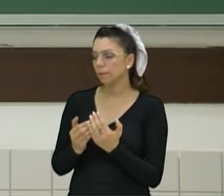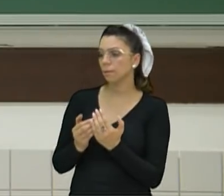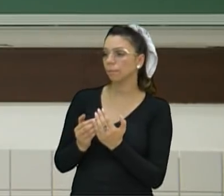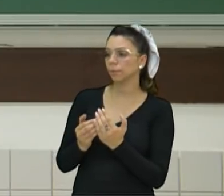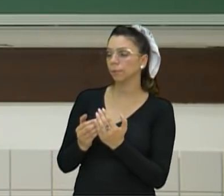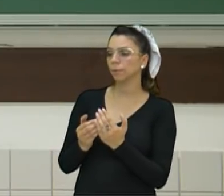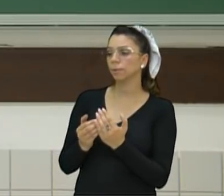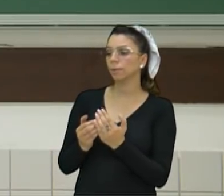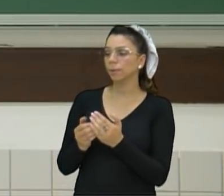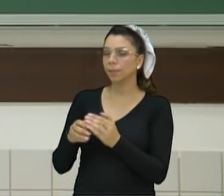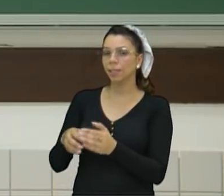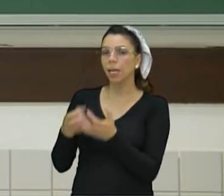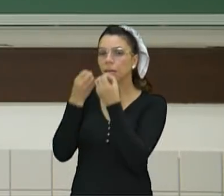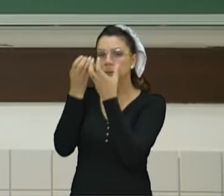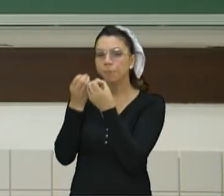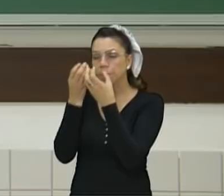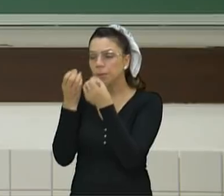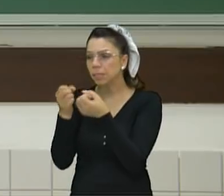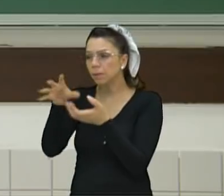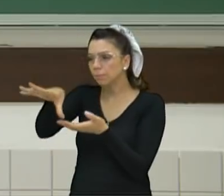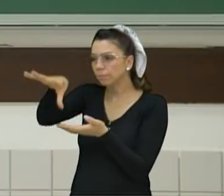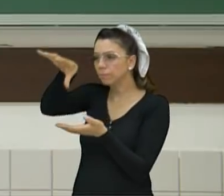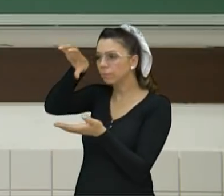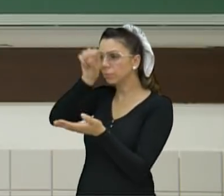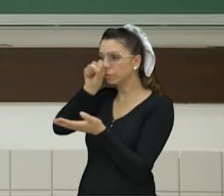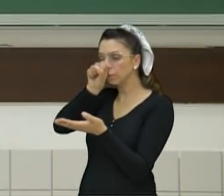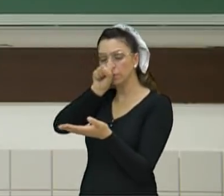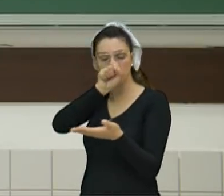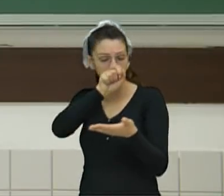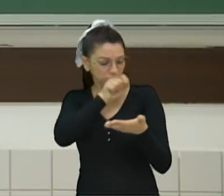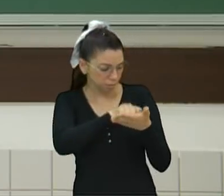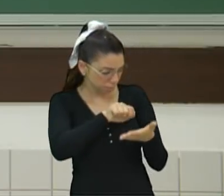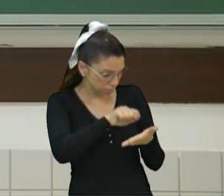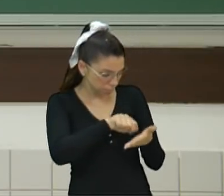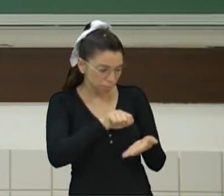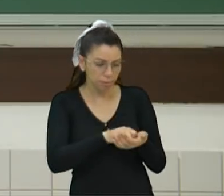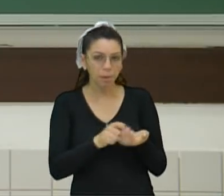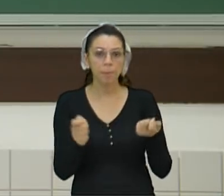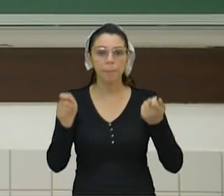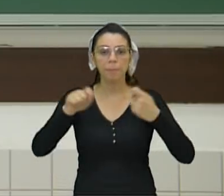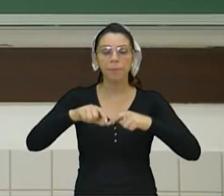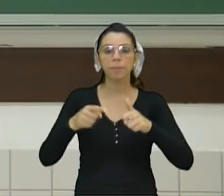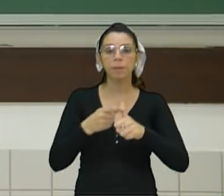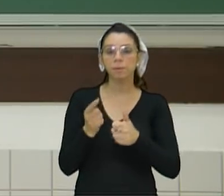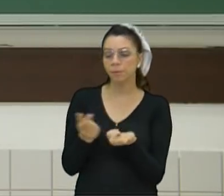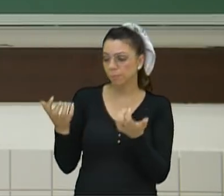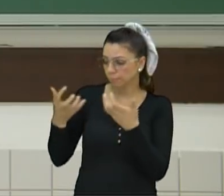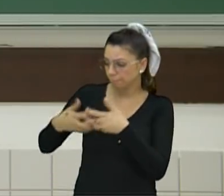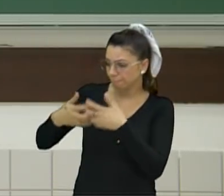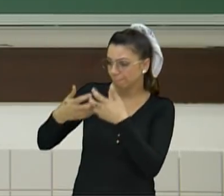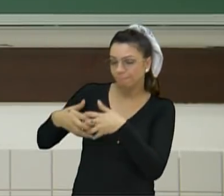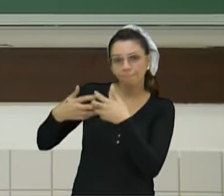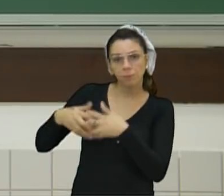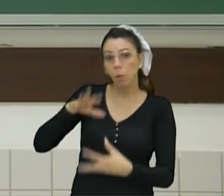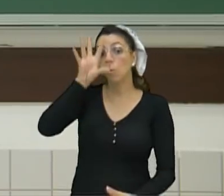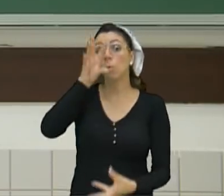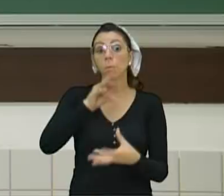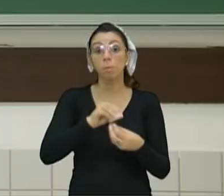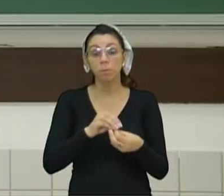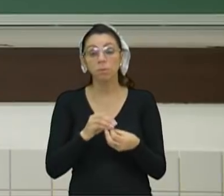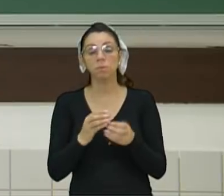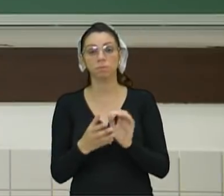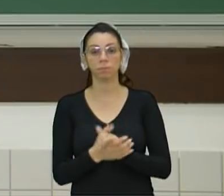quando vocês estão fazendo esses exercícios, tá? Vocês refletirem, juntarem os dados principais, é muita interpretação, tá